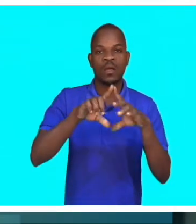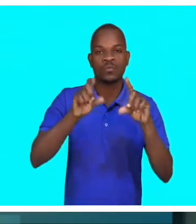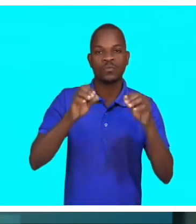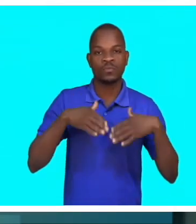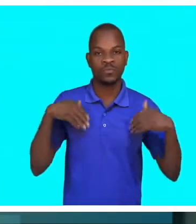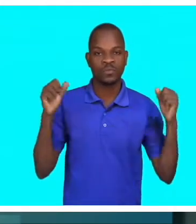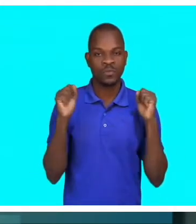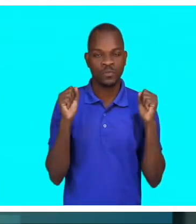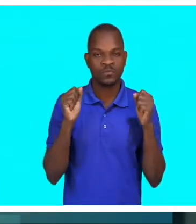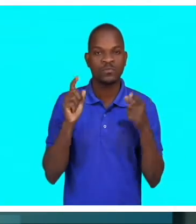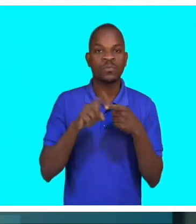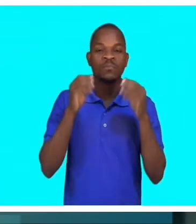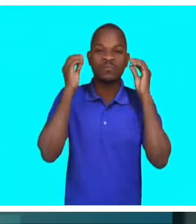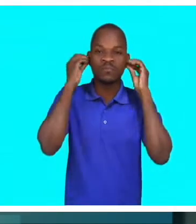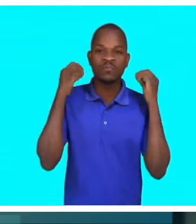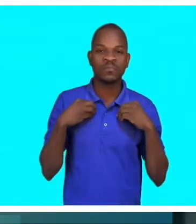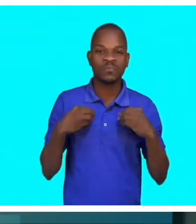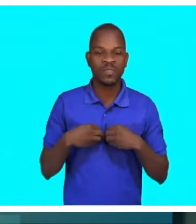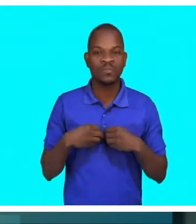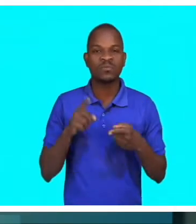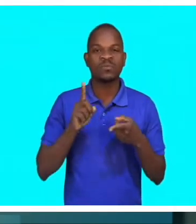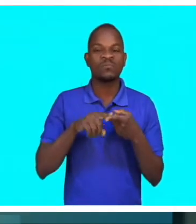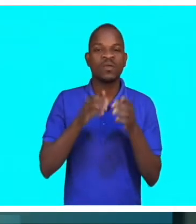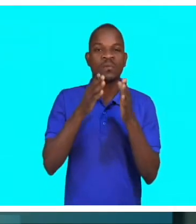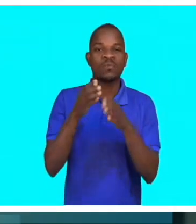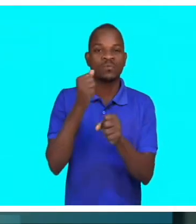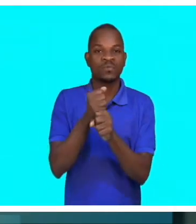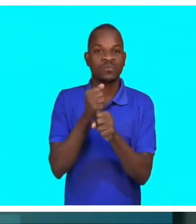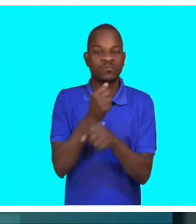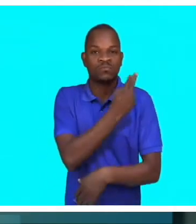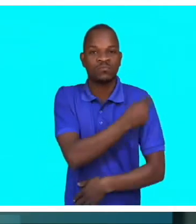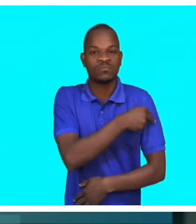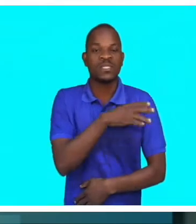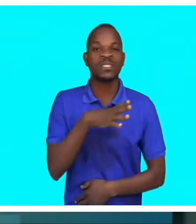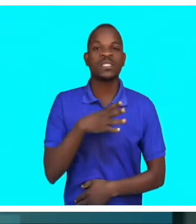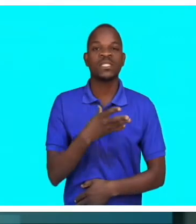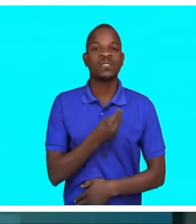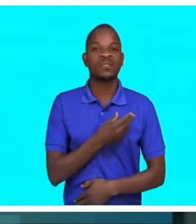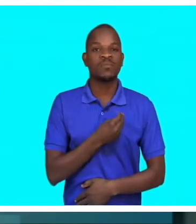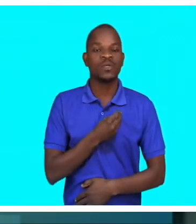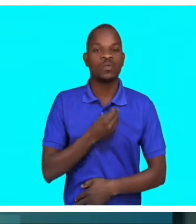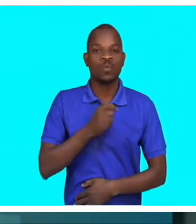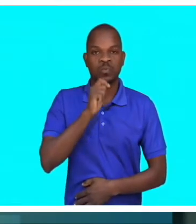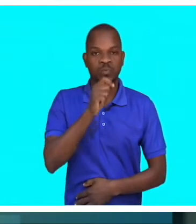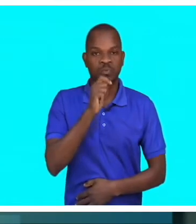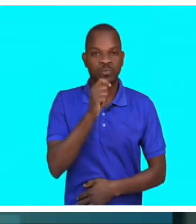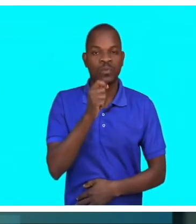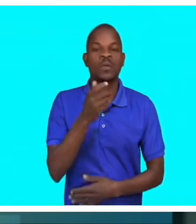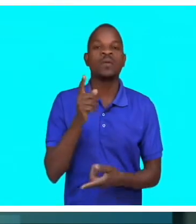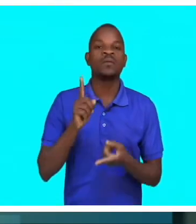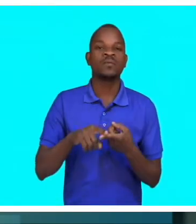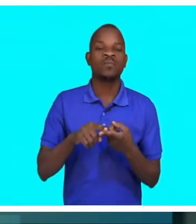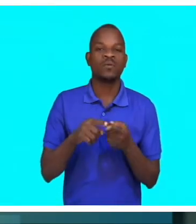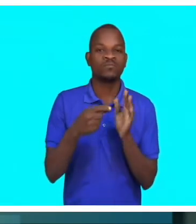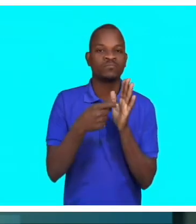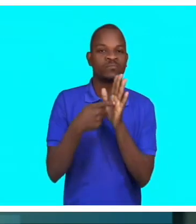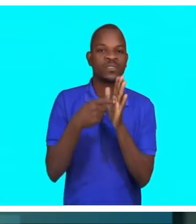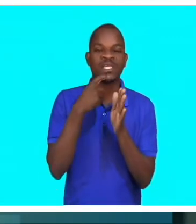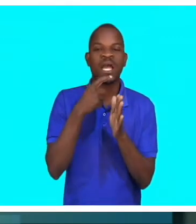a saúde. Os médicos ou outros especialistas, em muitas situações, têm receio de falar à imprensa e, em algum momento,